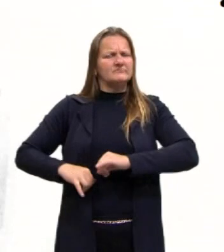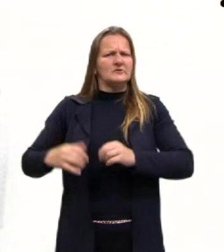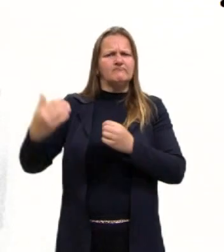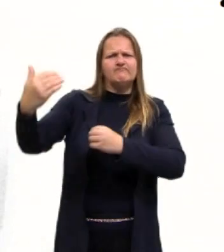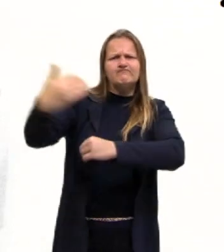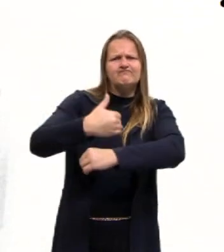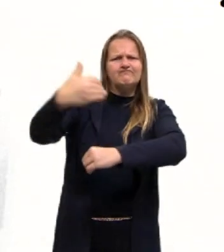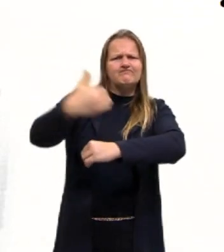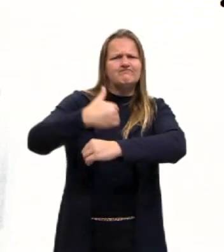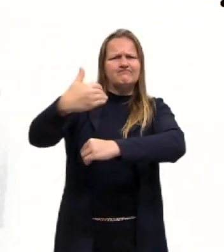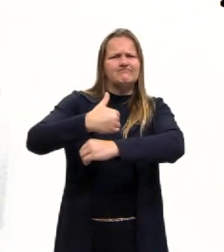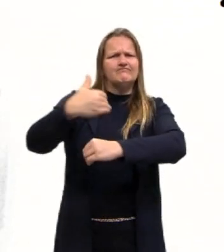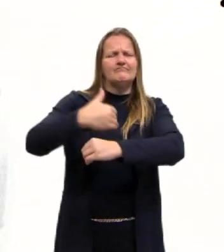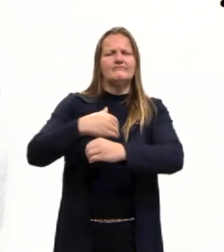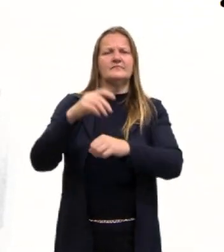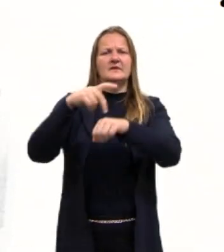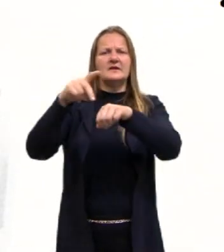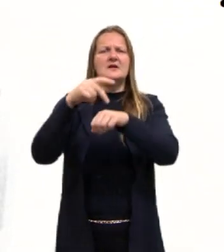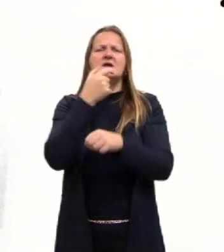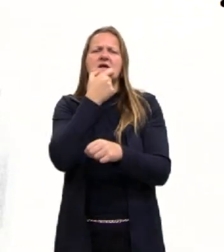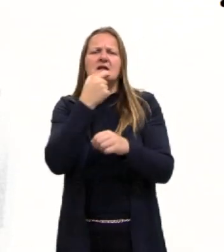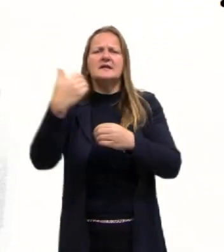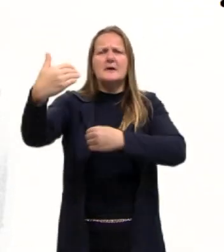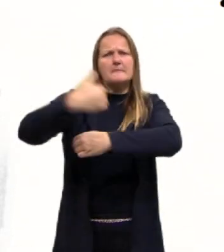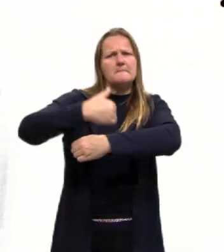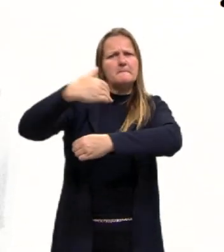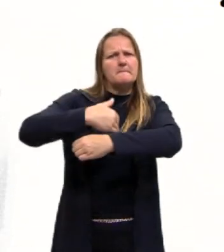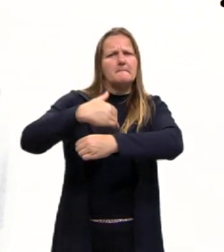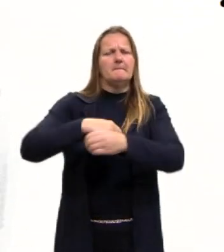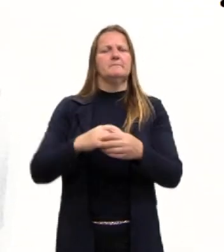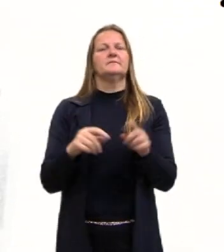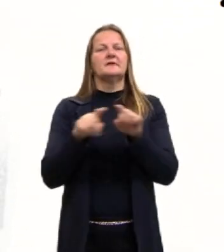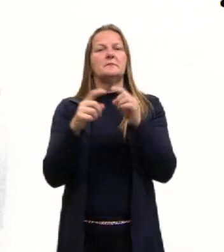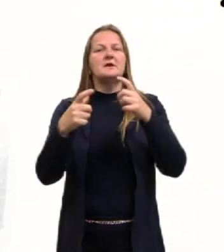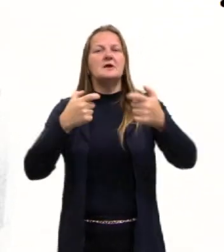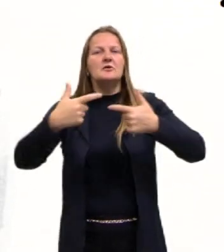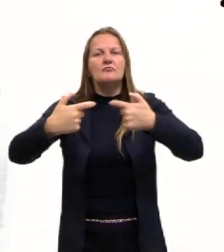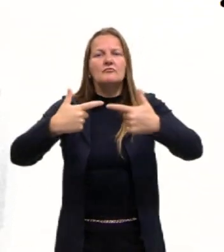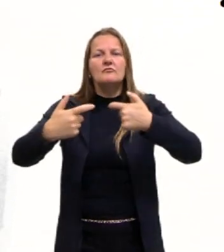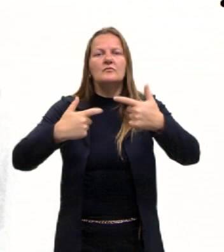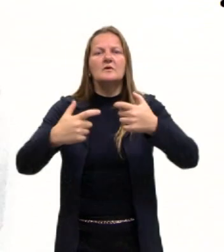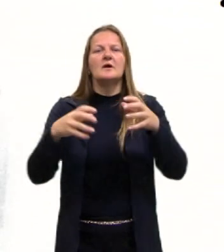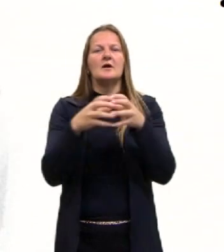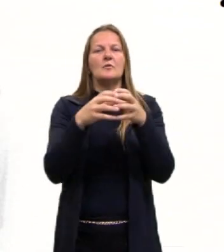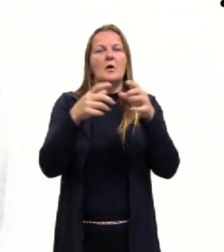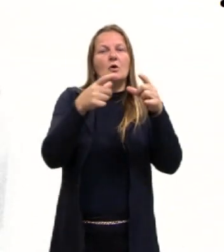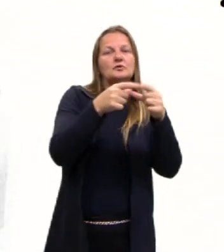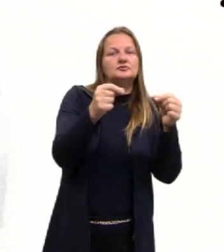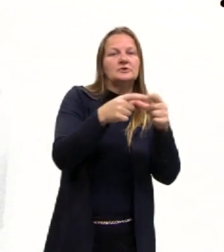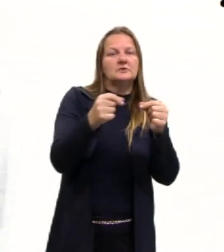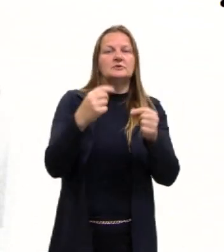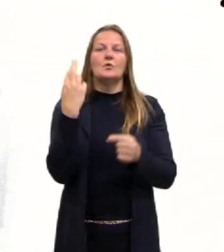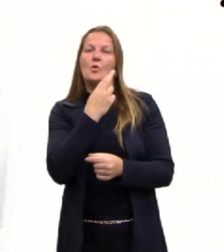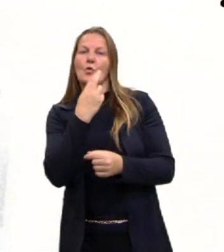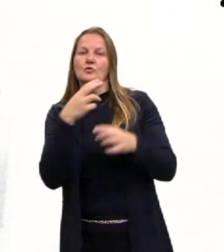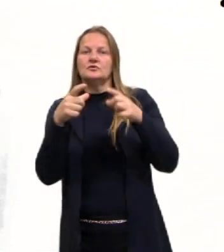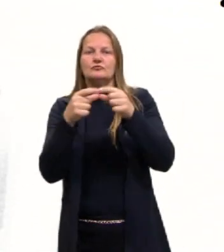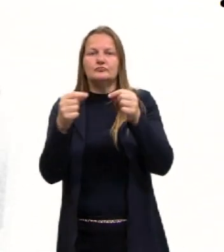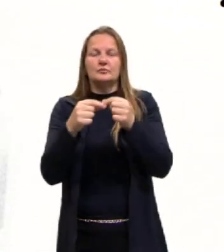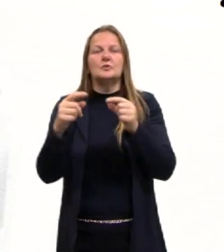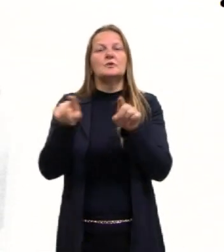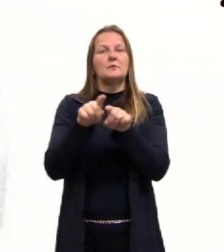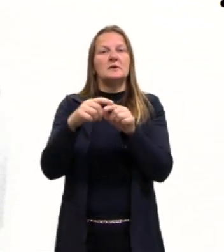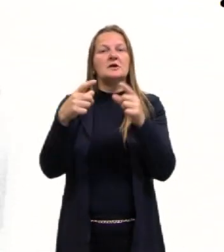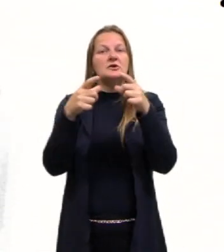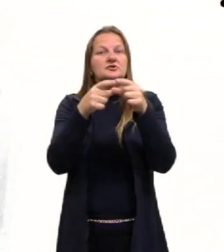estrangeiras com a Inglaterra com a guerra entre o Japão e a Rússia mas também com invasões